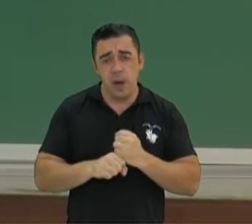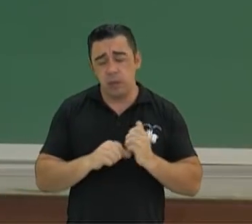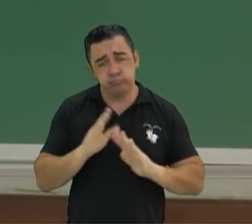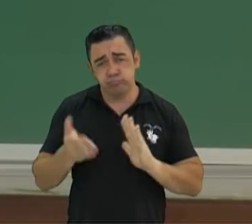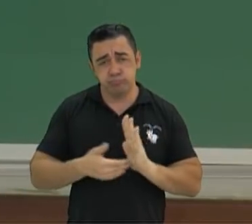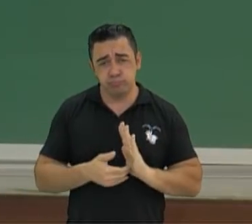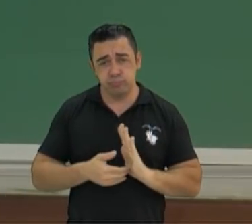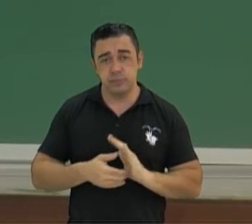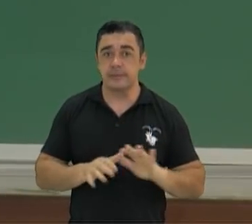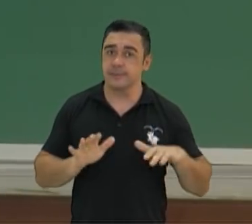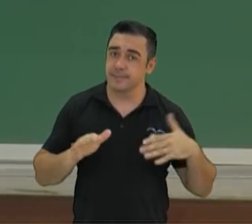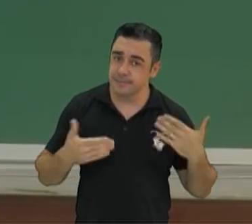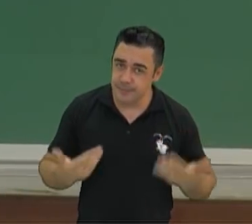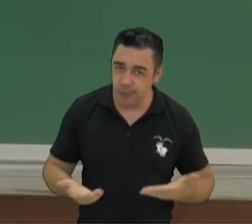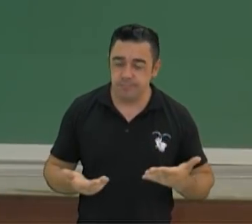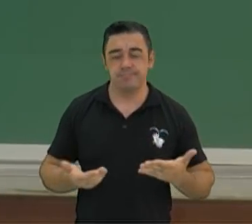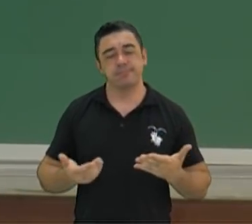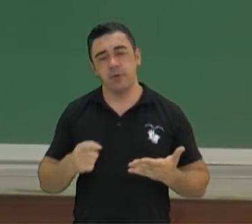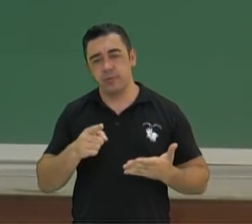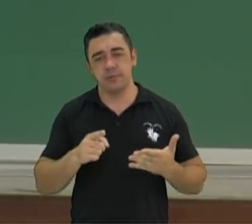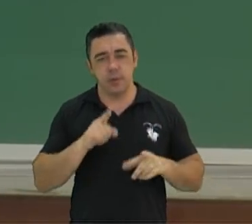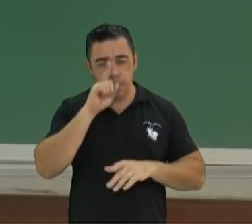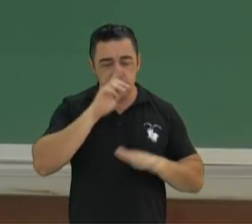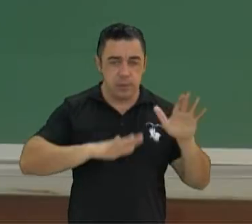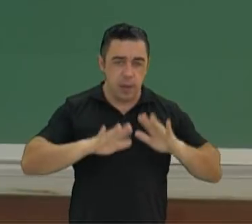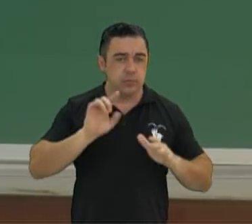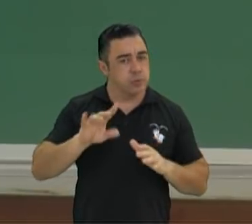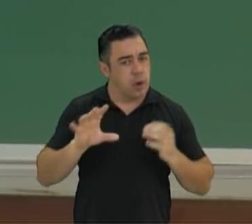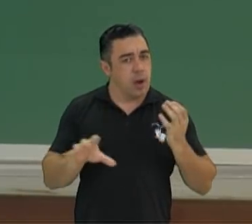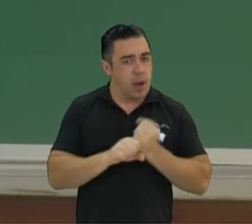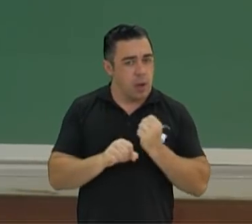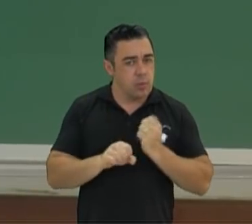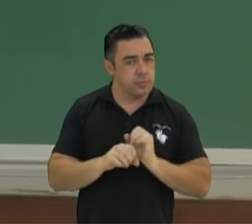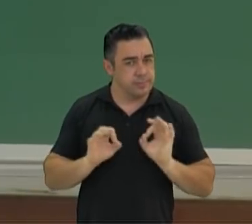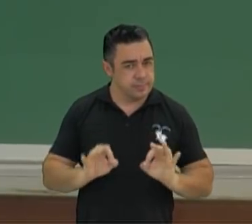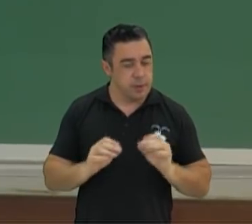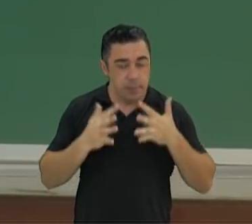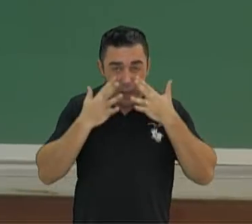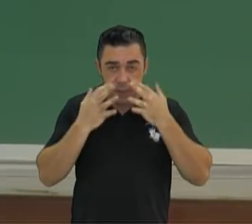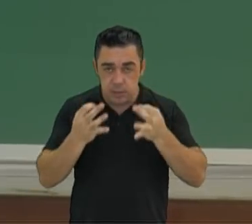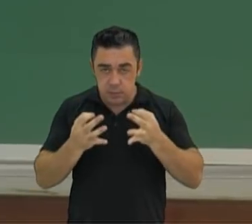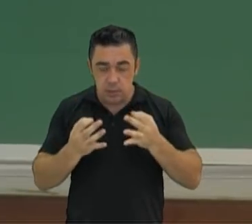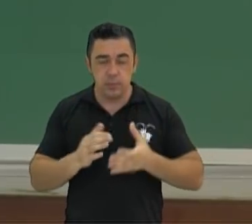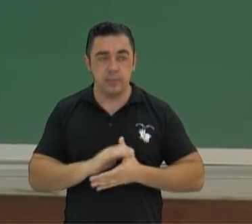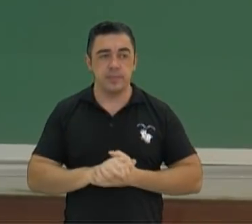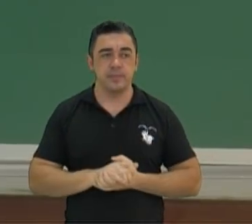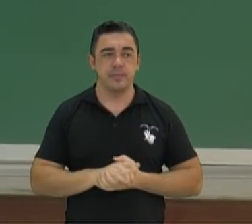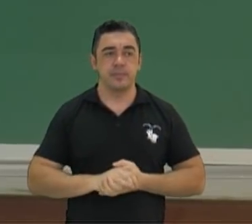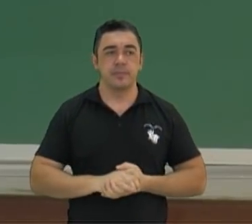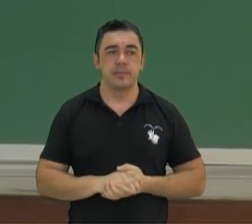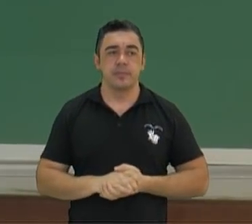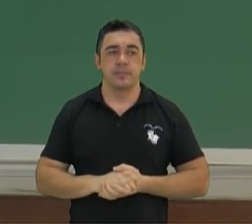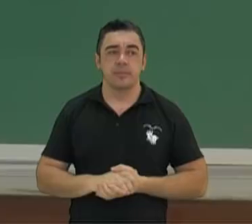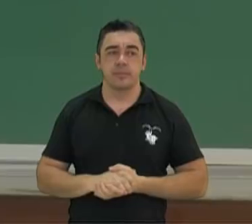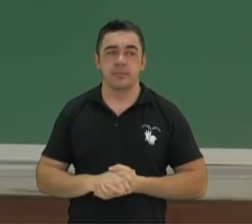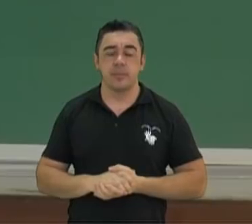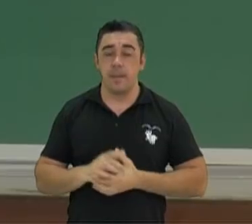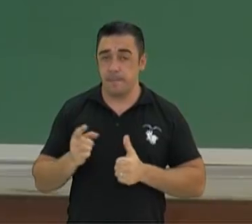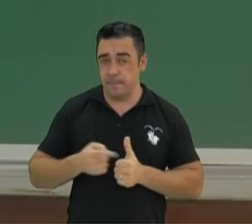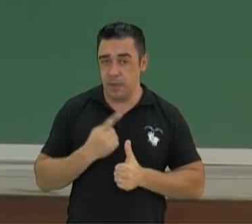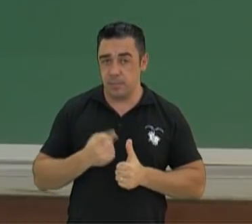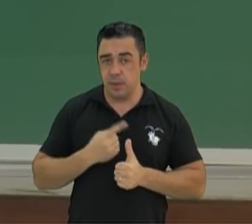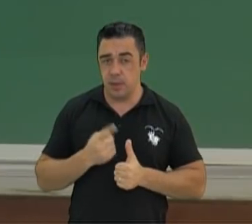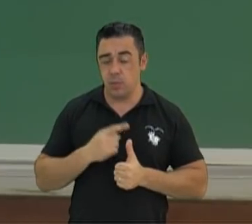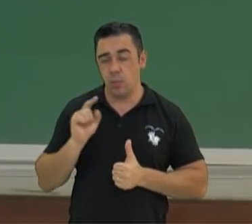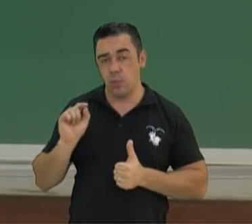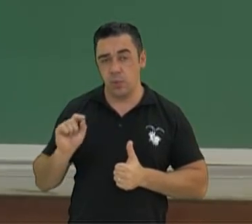mesmo? Então, é só você cuidar com os seus cálculos, tá bom? Presta atenção nos cálculos da prof aqui, ó. Primeiro, vamos